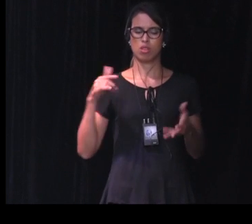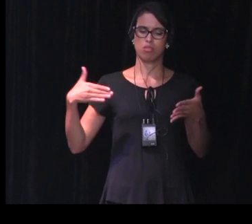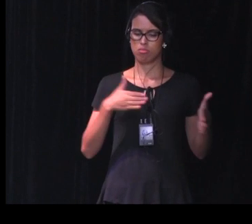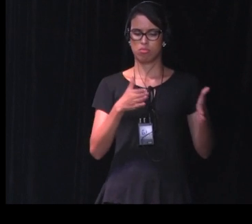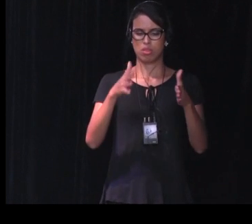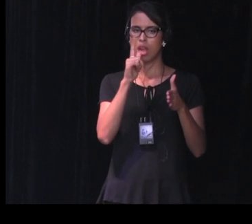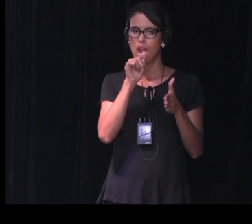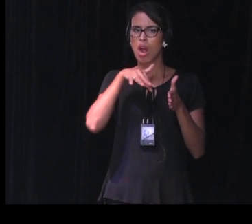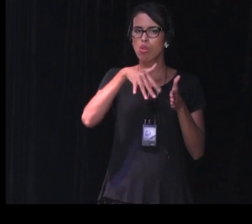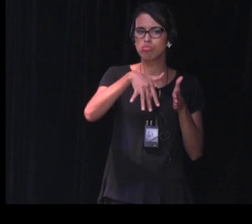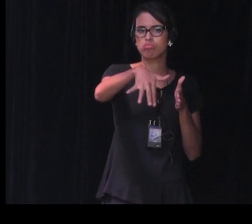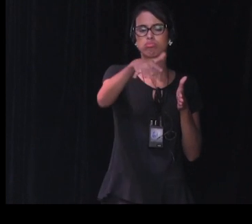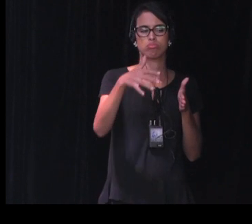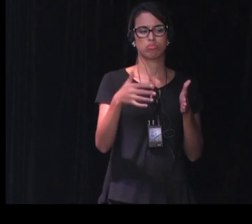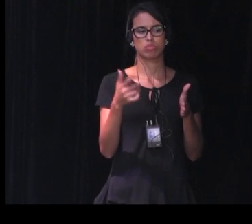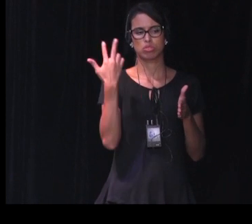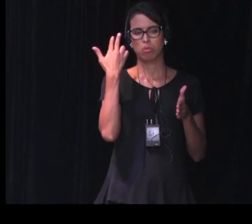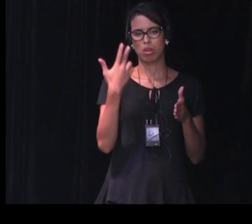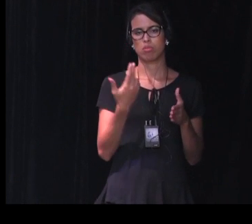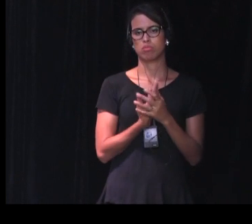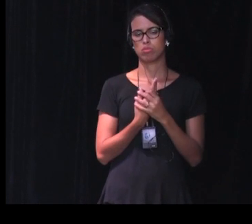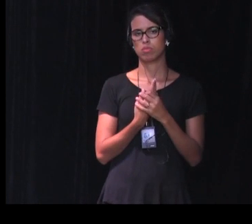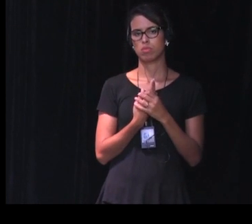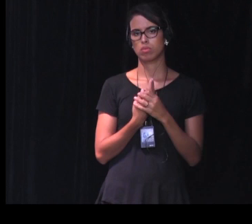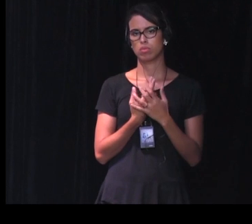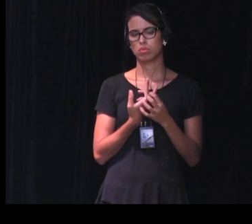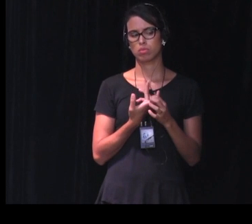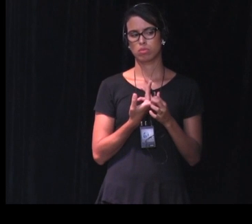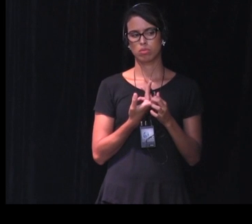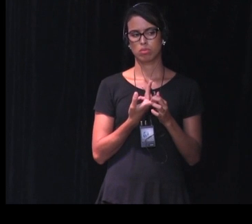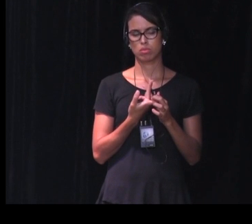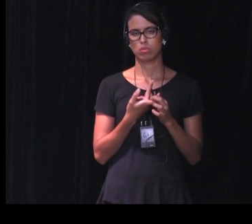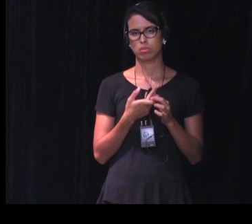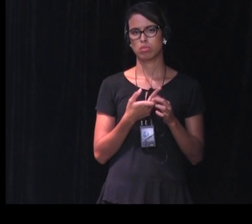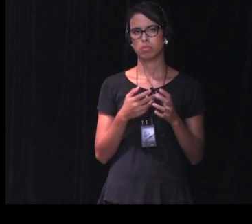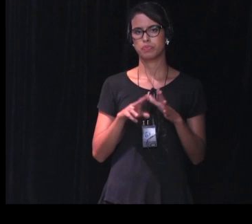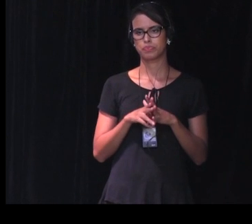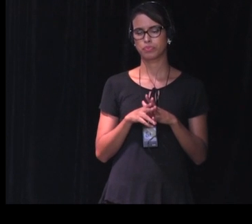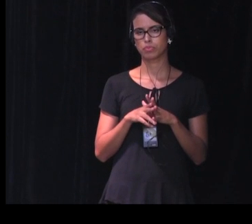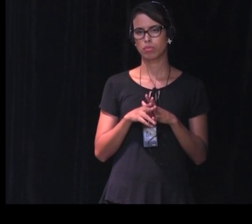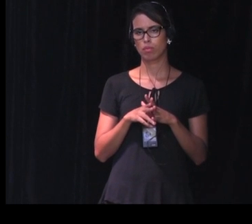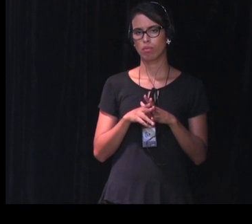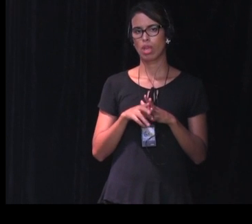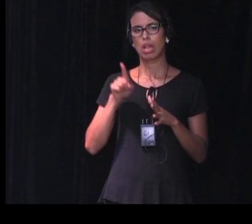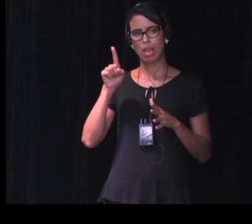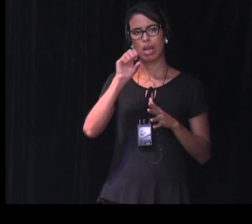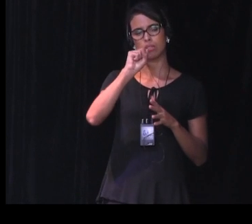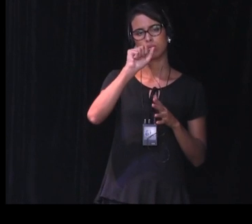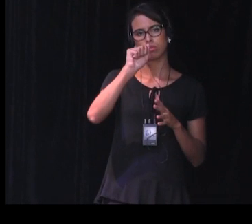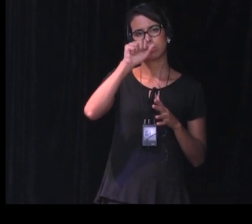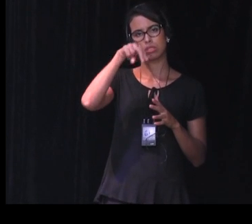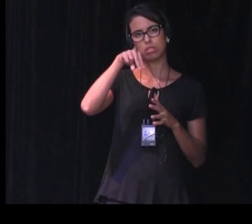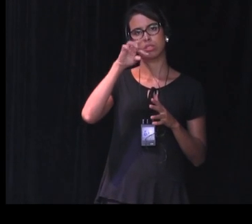grande diferença de que depois veremos que não há especialmente propriedades